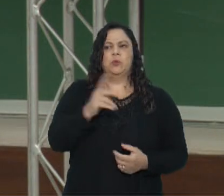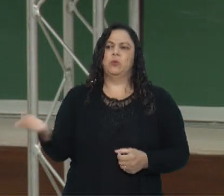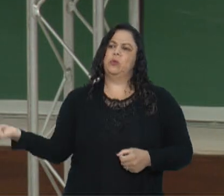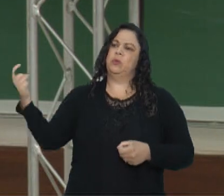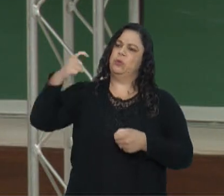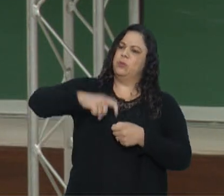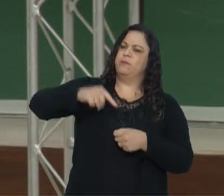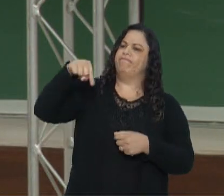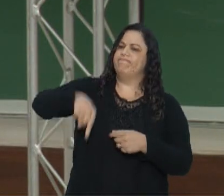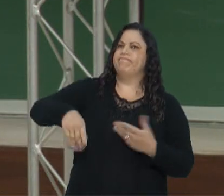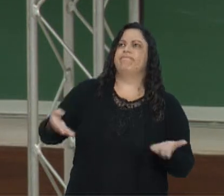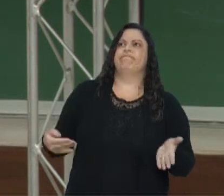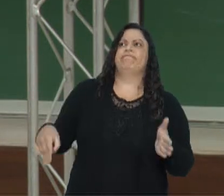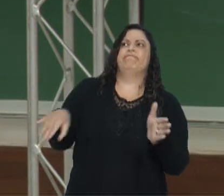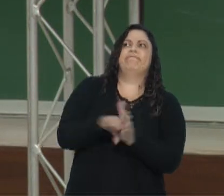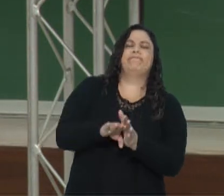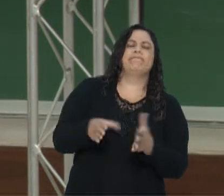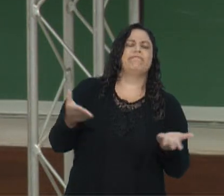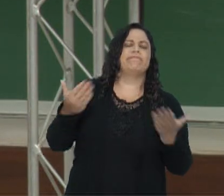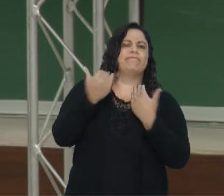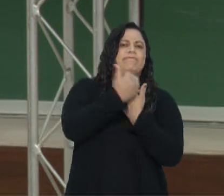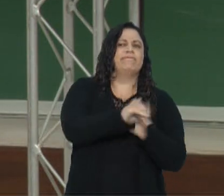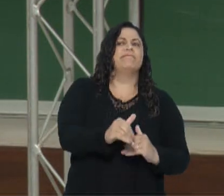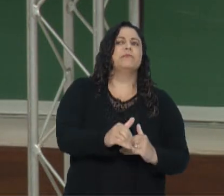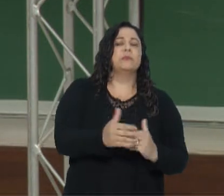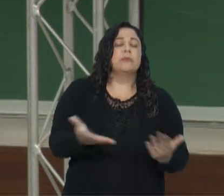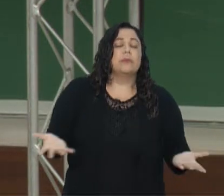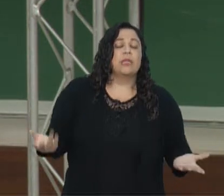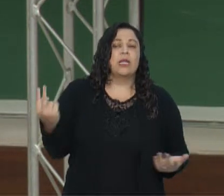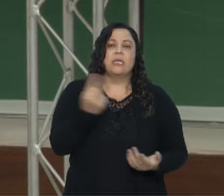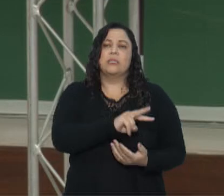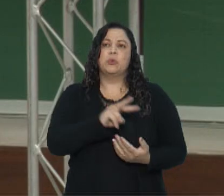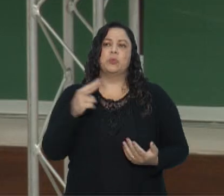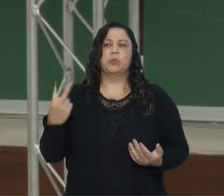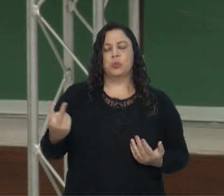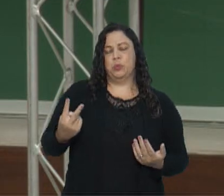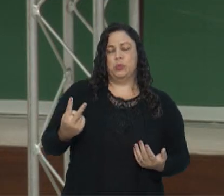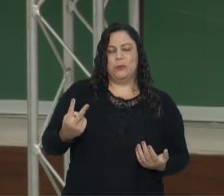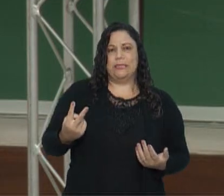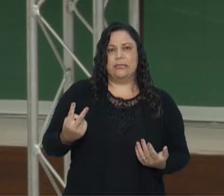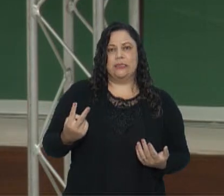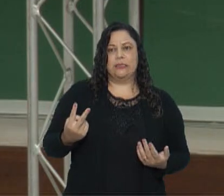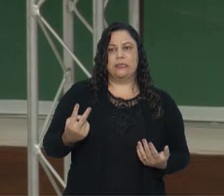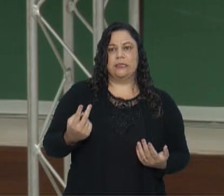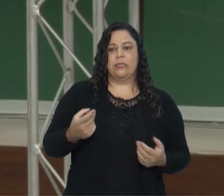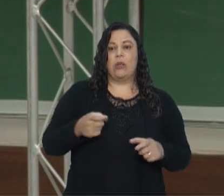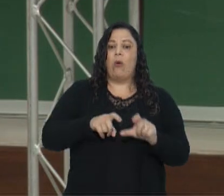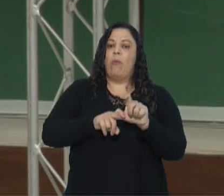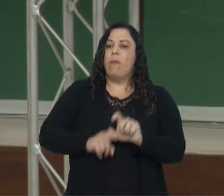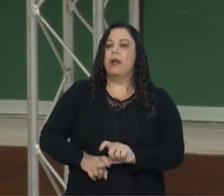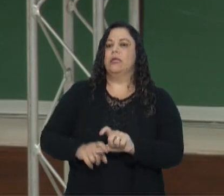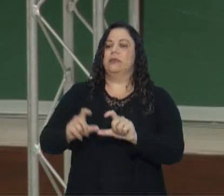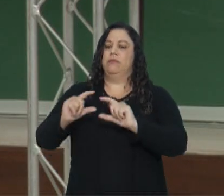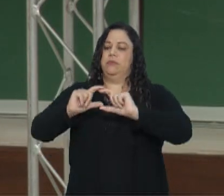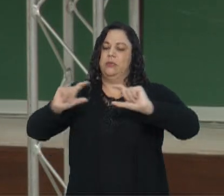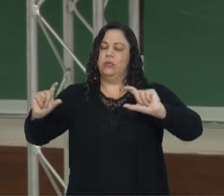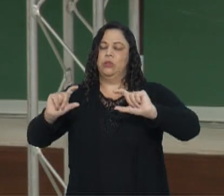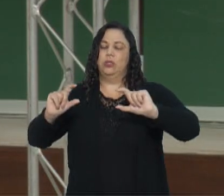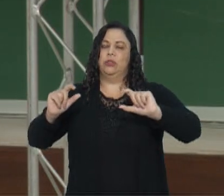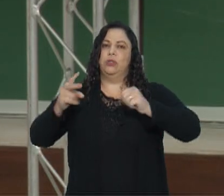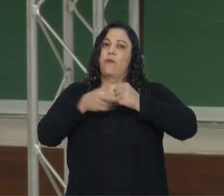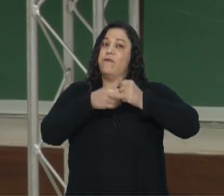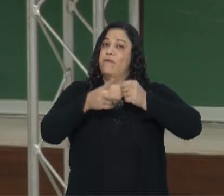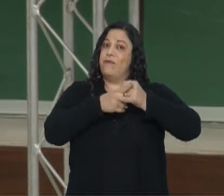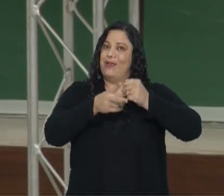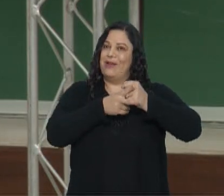prova. Né? Então, veja, são duas ações, mas uma não ocorreu, né? Porque uma dependia da outra ali. Se você fizer